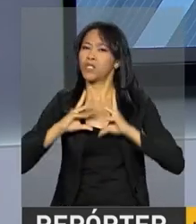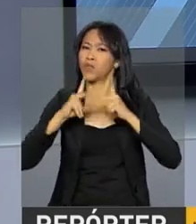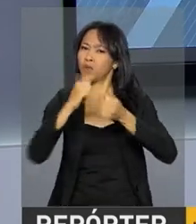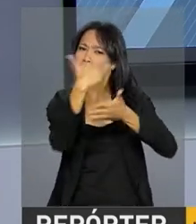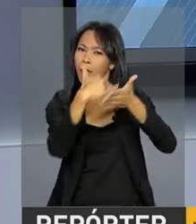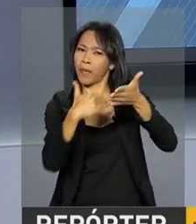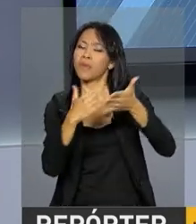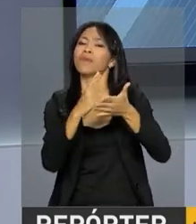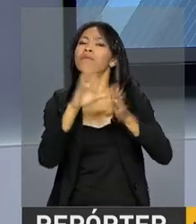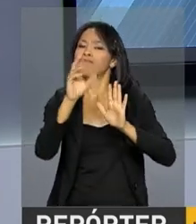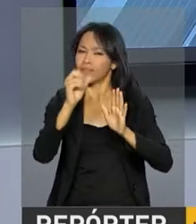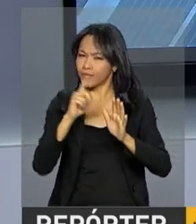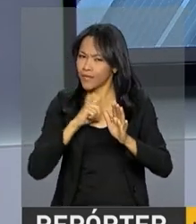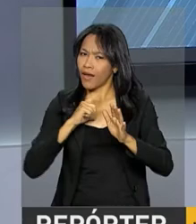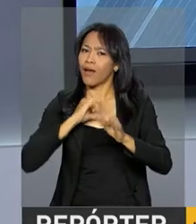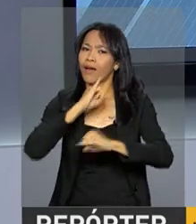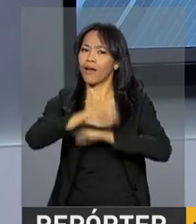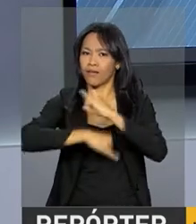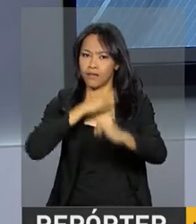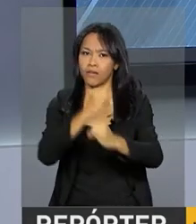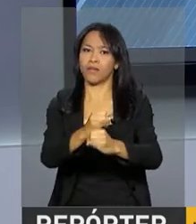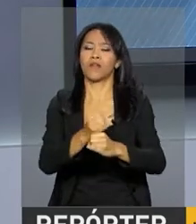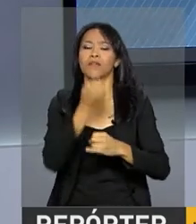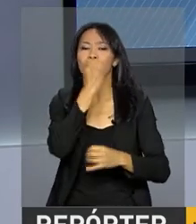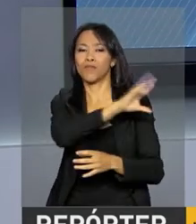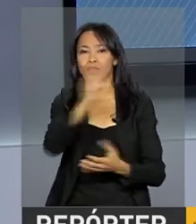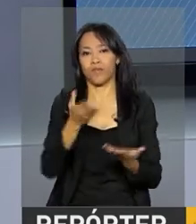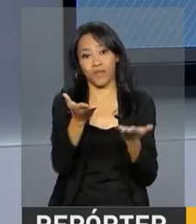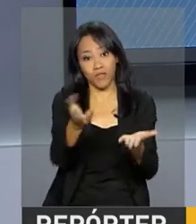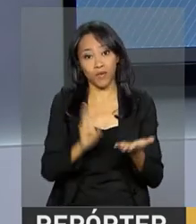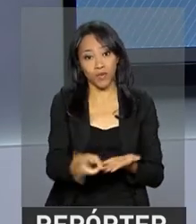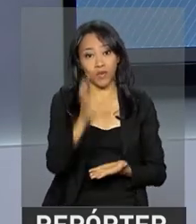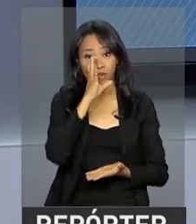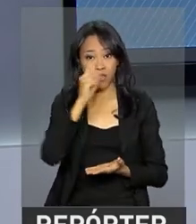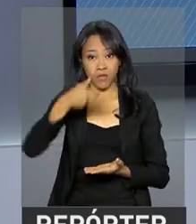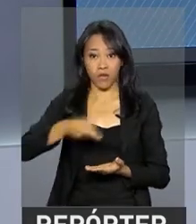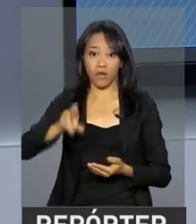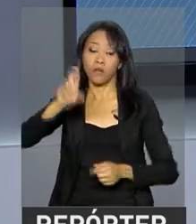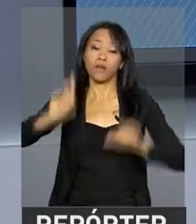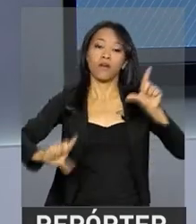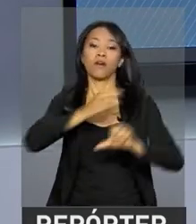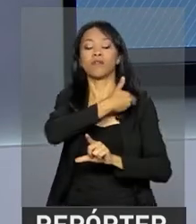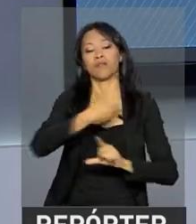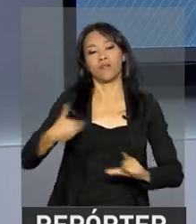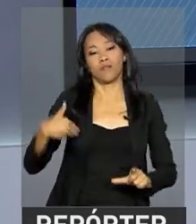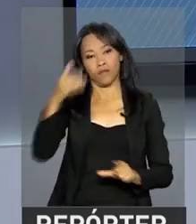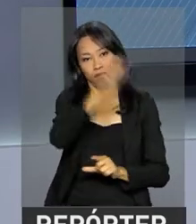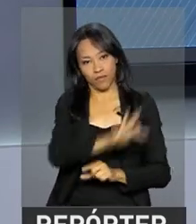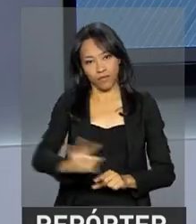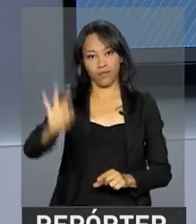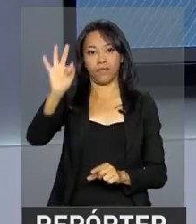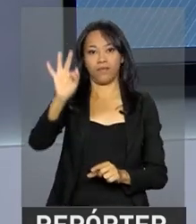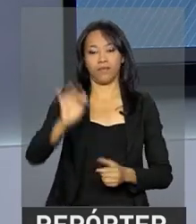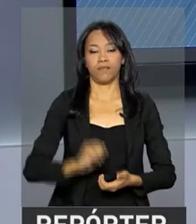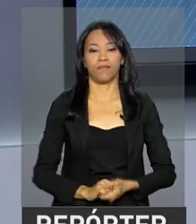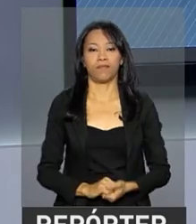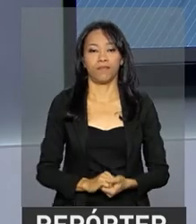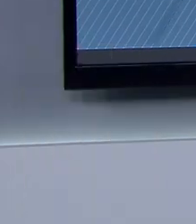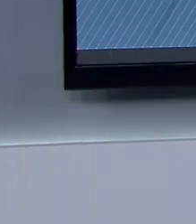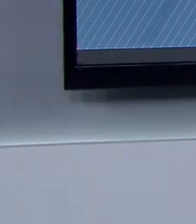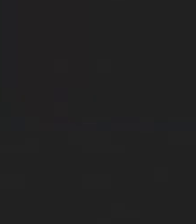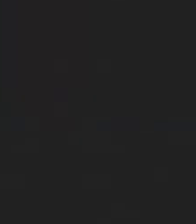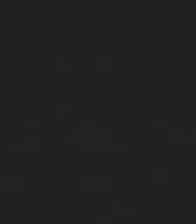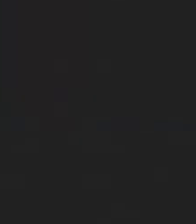também está disponível na nossa página na internet. Um bom dia para você e continue com a gente aqui na NBR, a TV do Governo Federal.